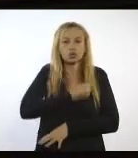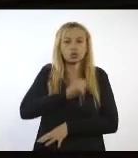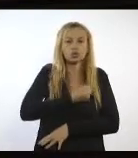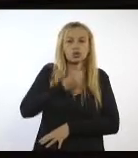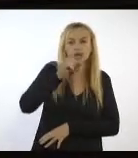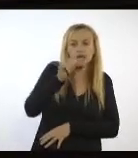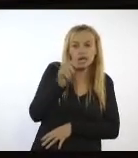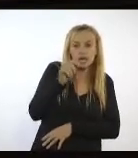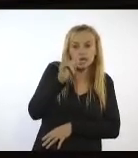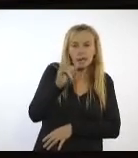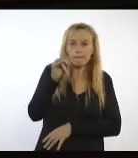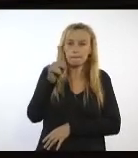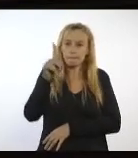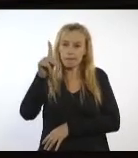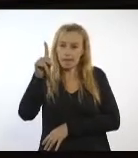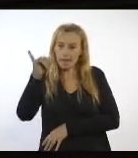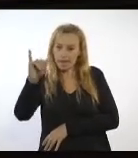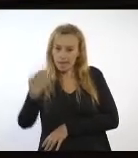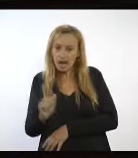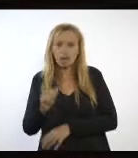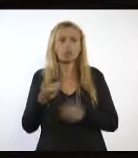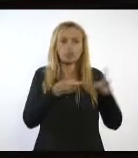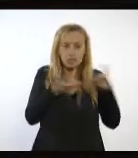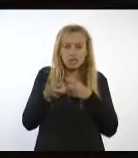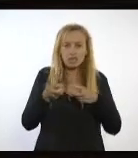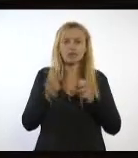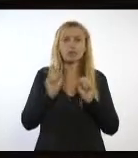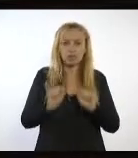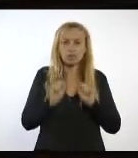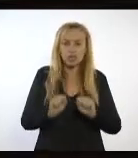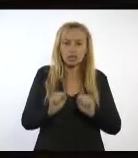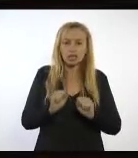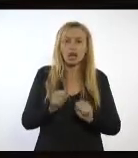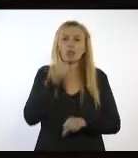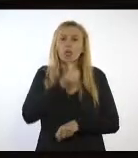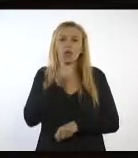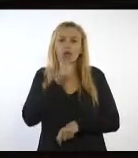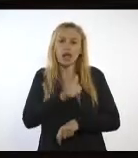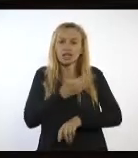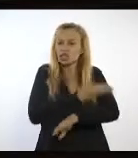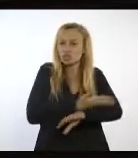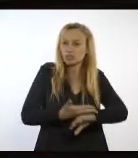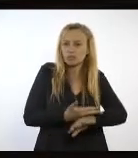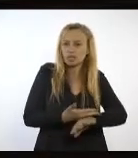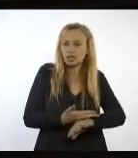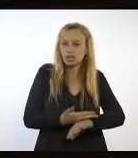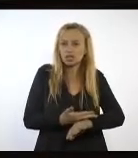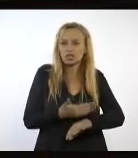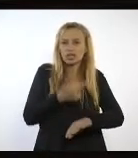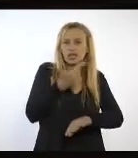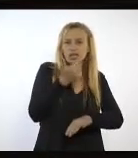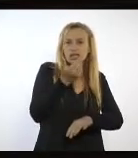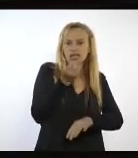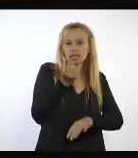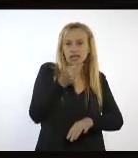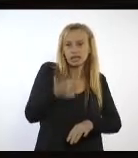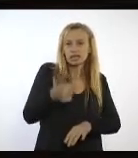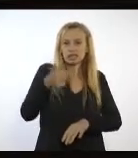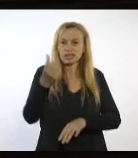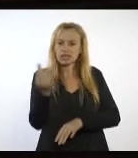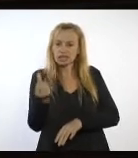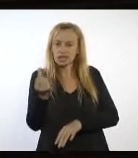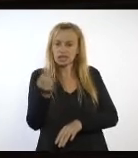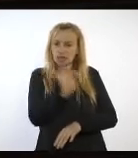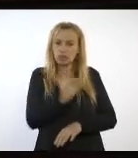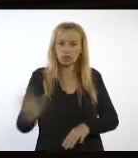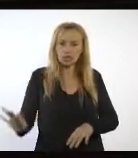IPEA, nós podemos perceber que as mulheres brancas ganham cerca de 76% dos salários dos